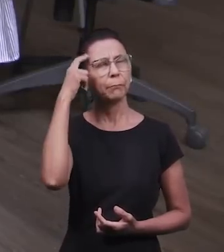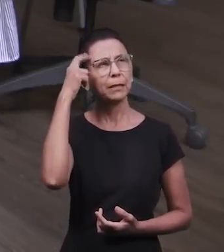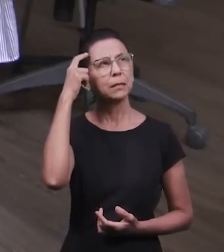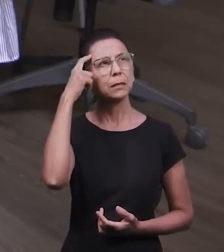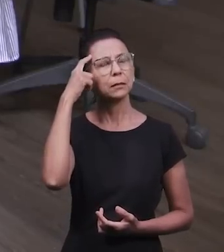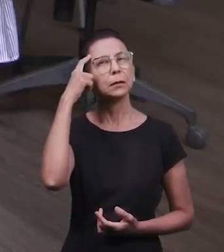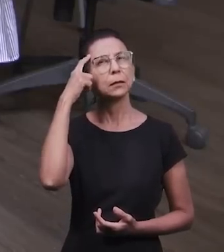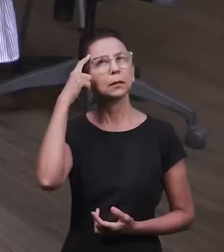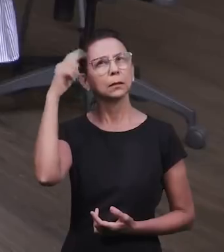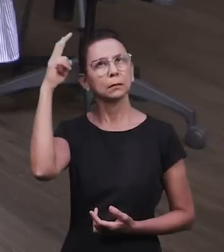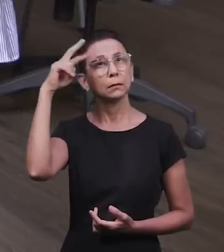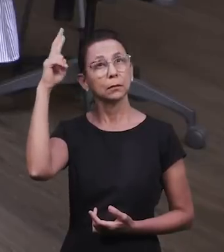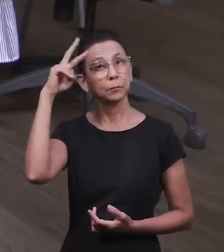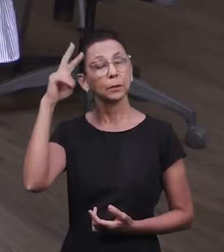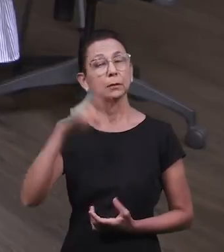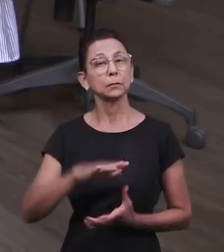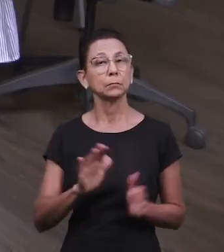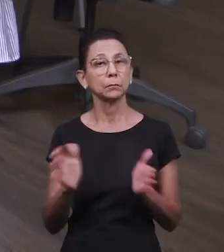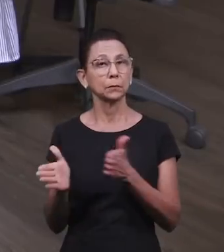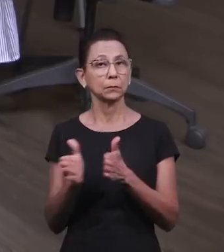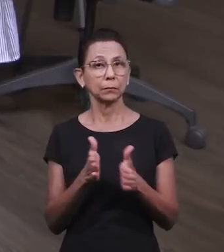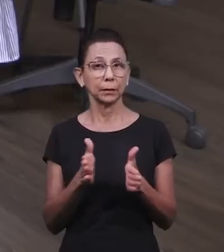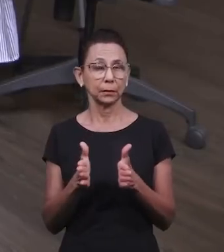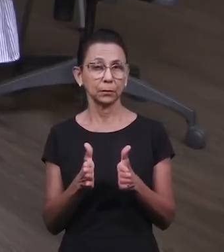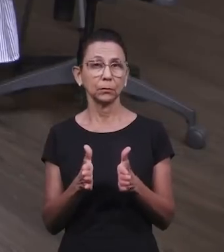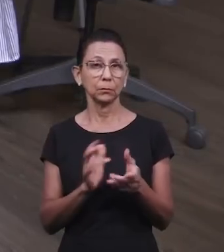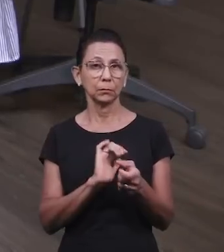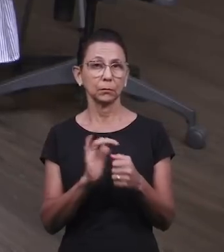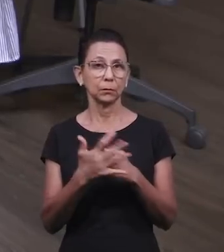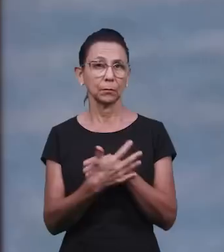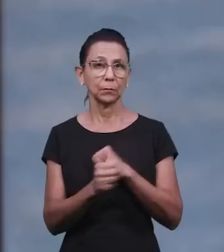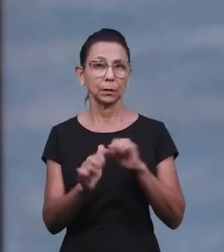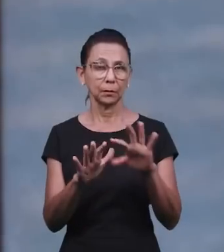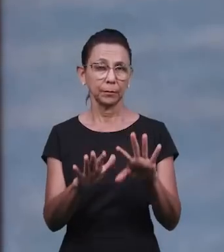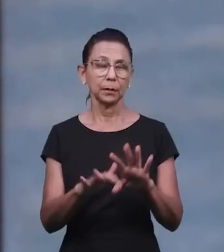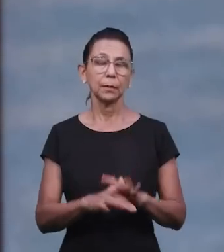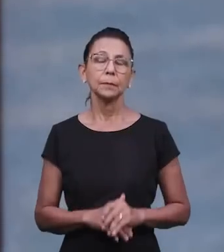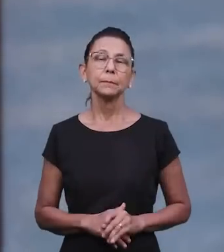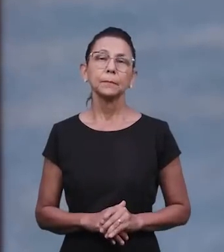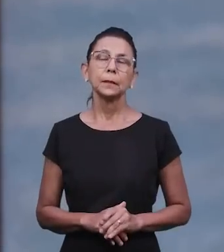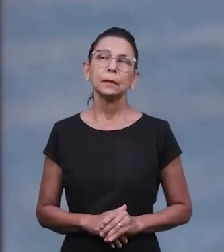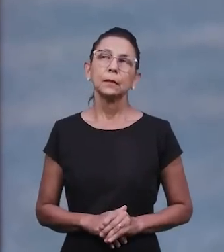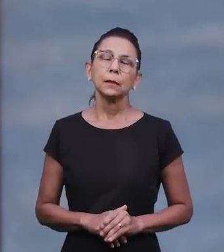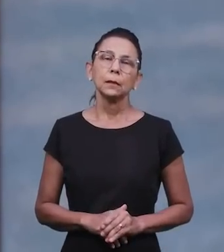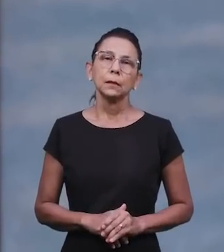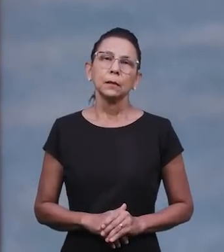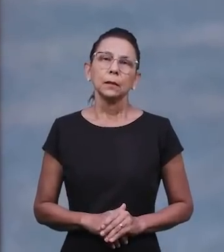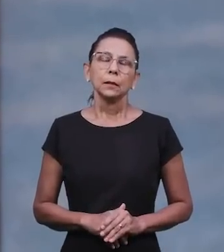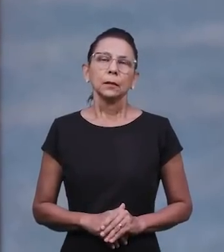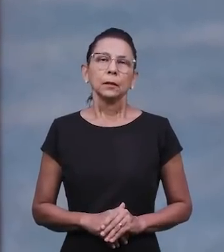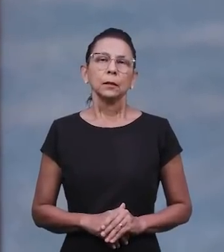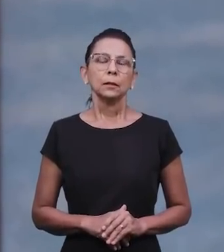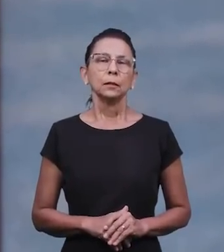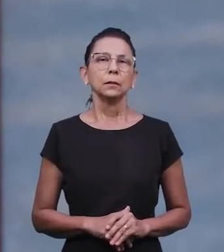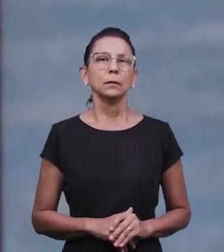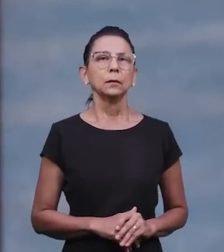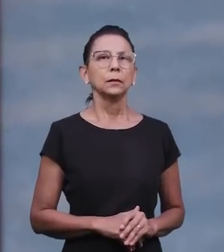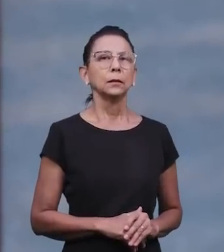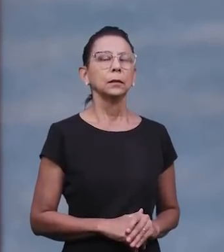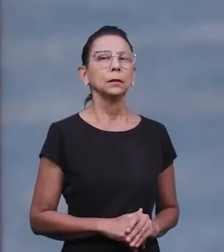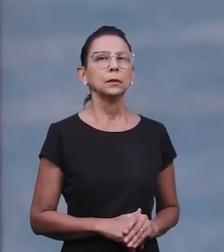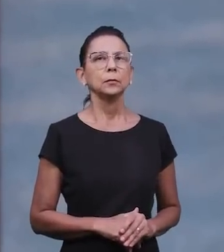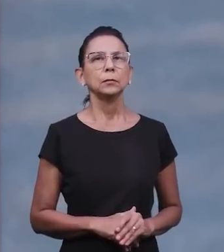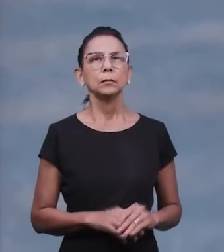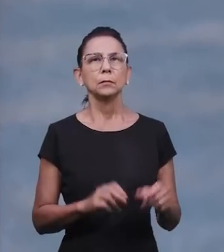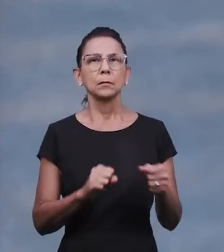cabeça, né, que quase todos nós vivemos intensamente, e a gente fala dos seminários e a